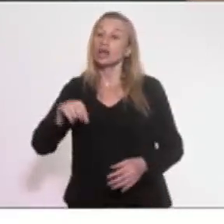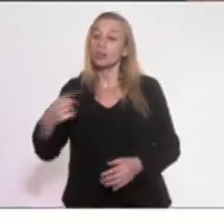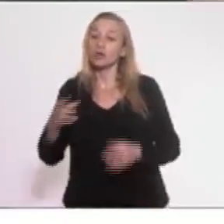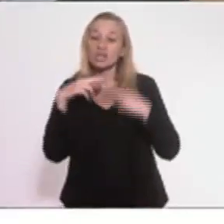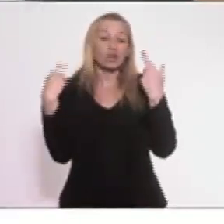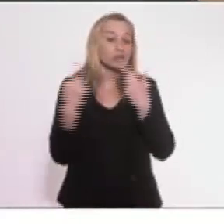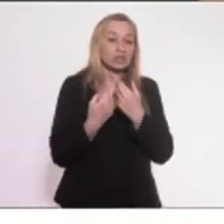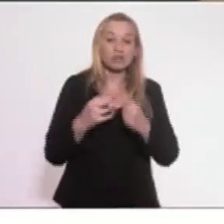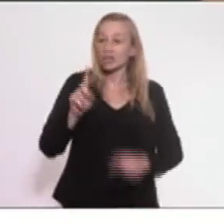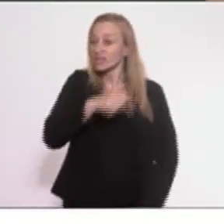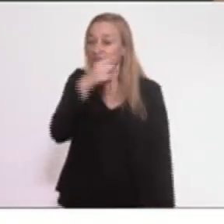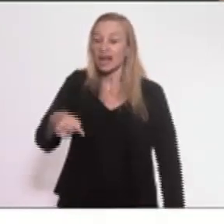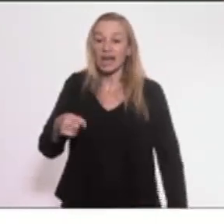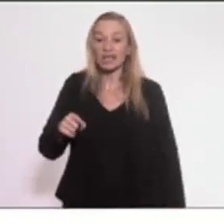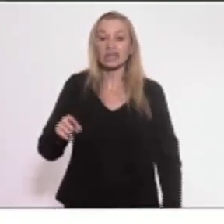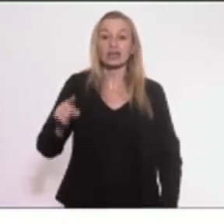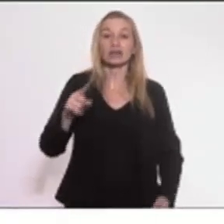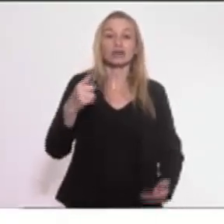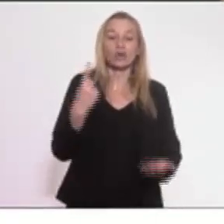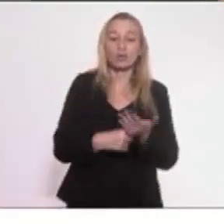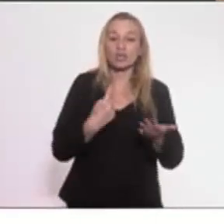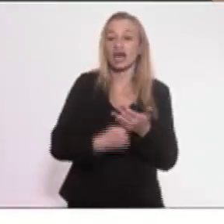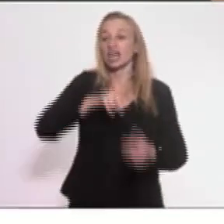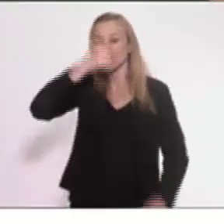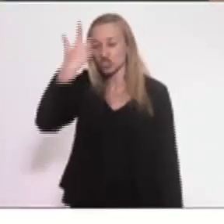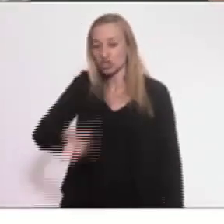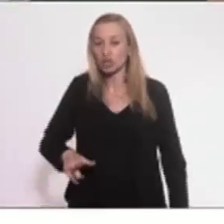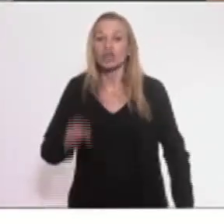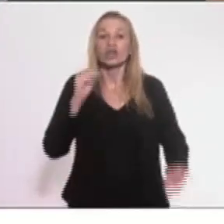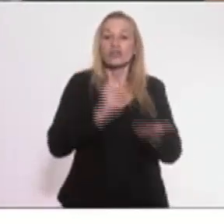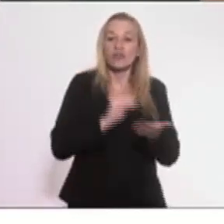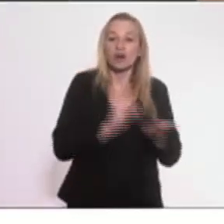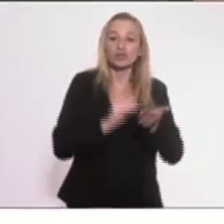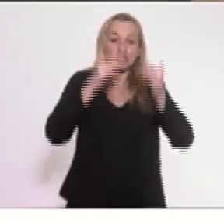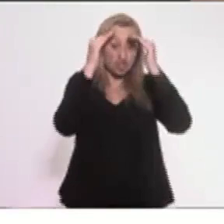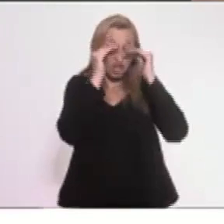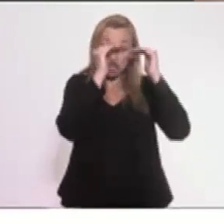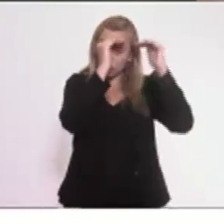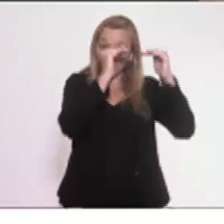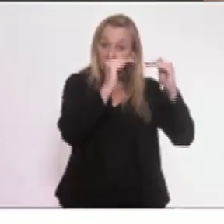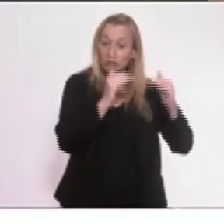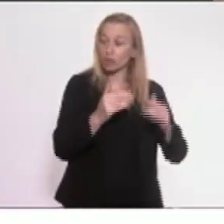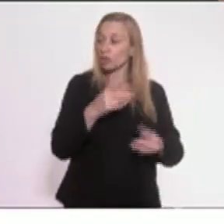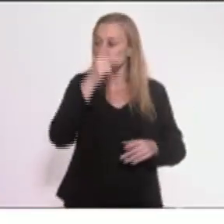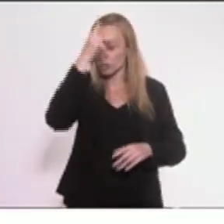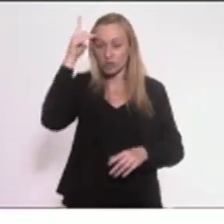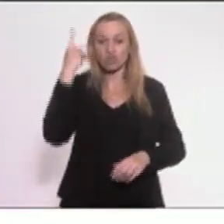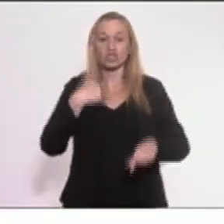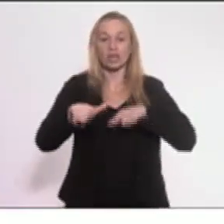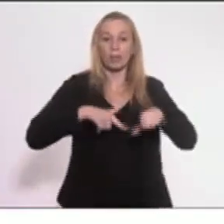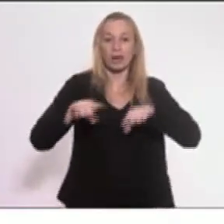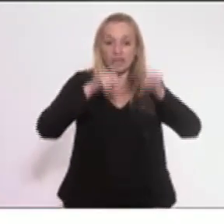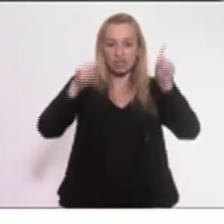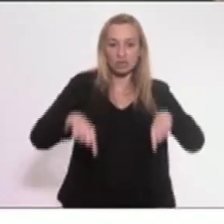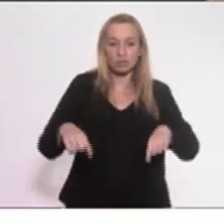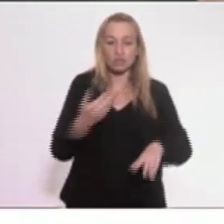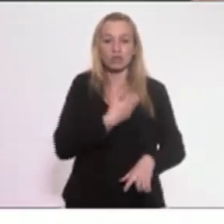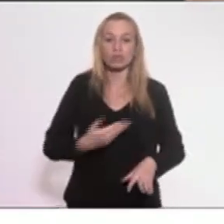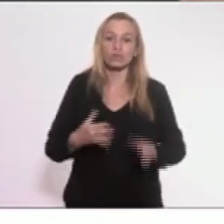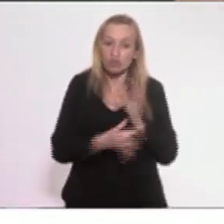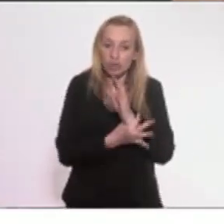para remarcar. Ou seja, uma tremenda falta de respeito com agente público de segurança. Então, eu peço aos meus